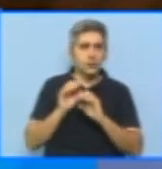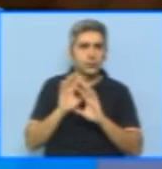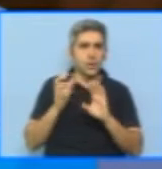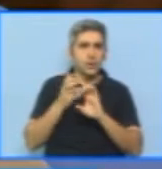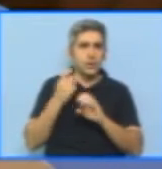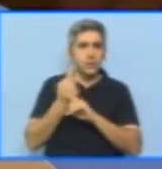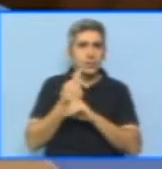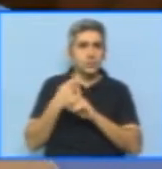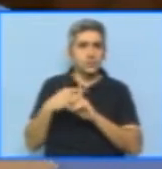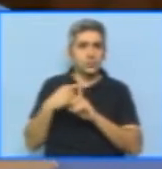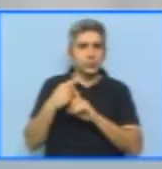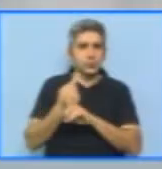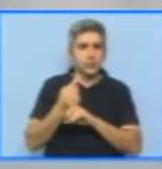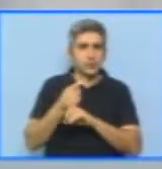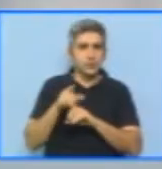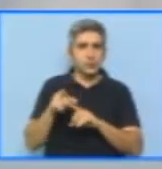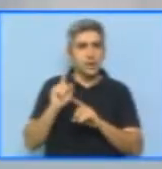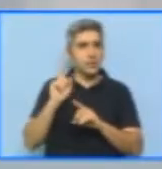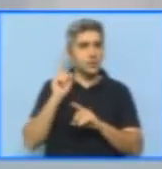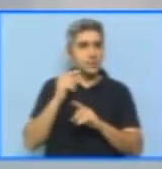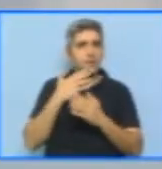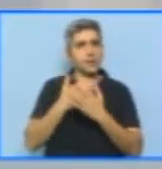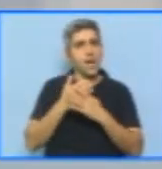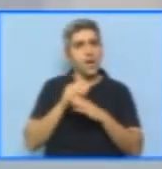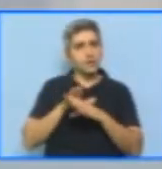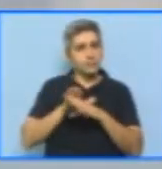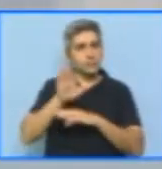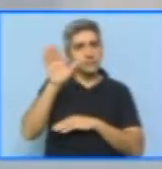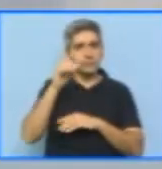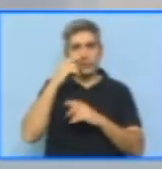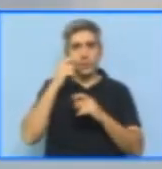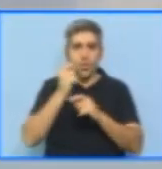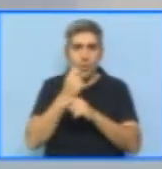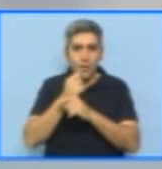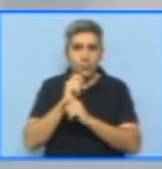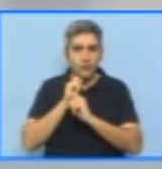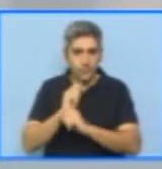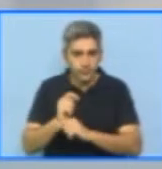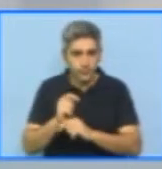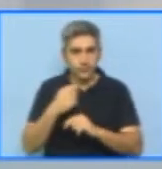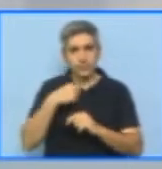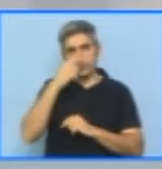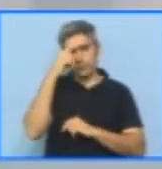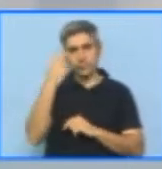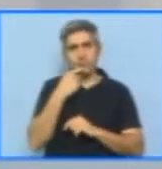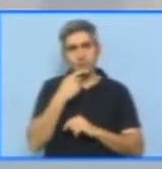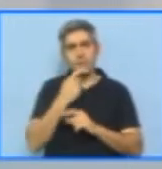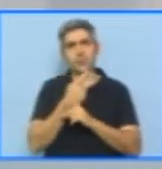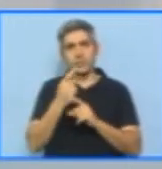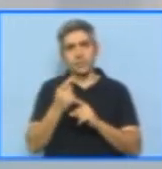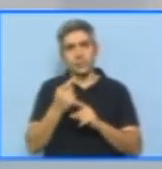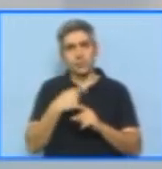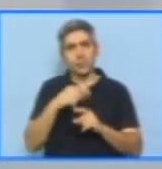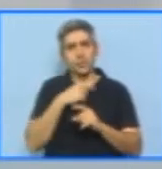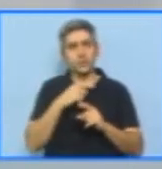os aspectos positivos das coisas, porque são essas que vingam no consumidor. Portanto, eu tenho alguma dificuldade depois de entender porque é que teremos que ser